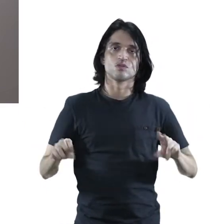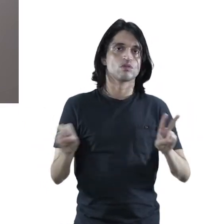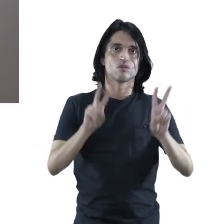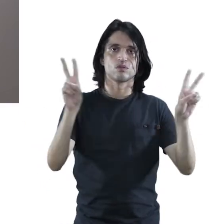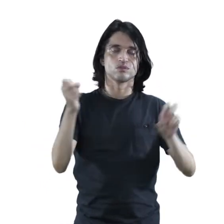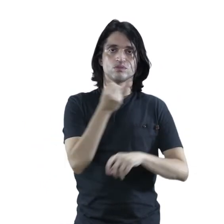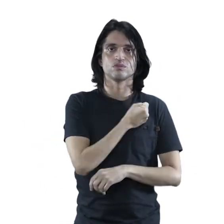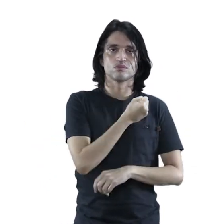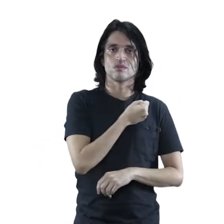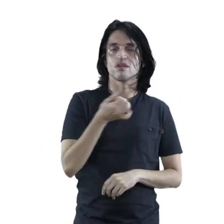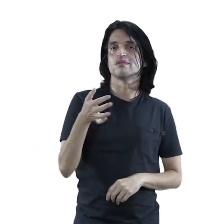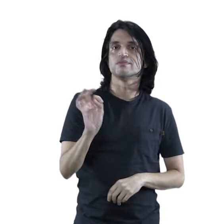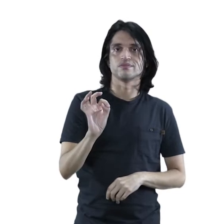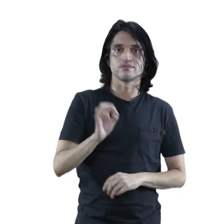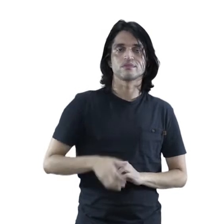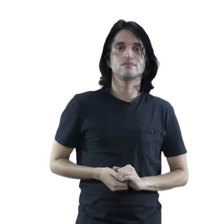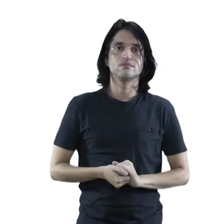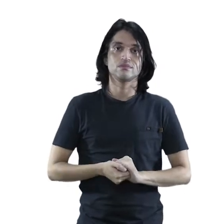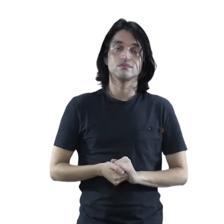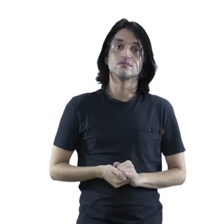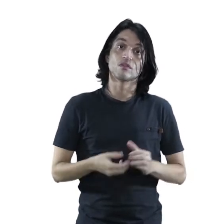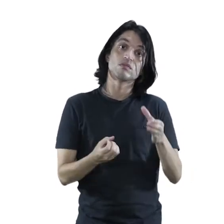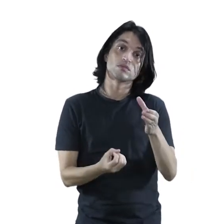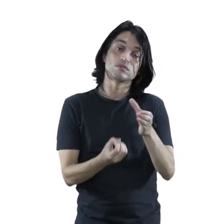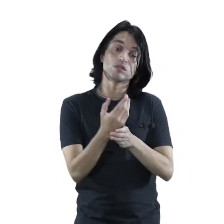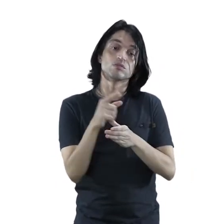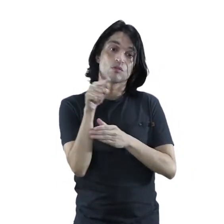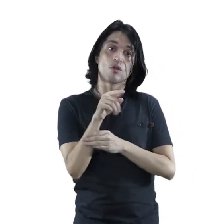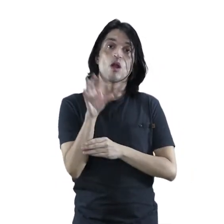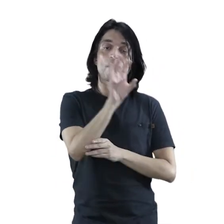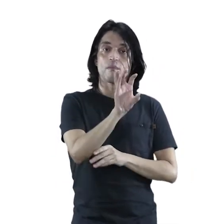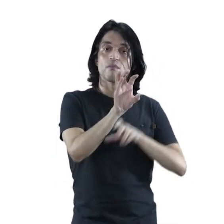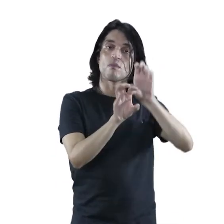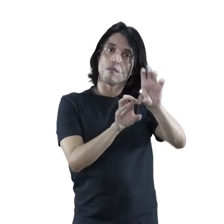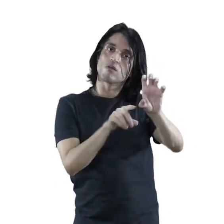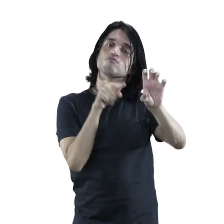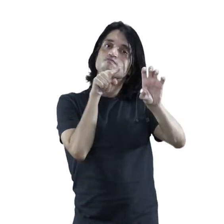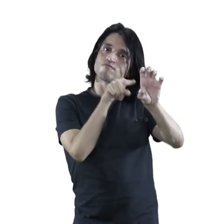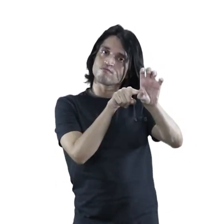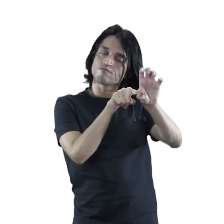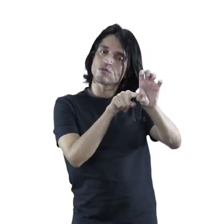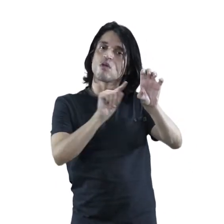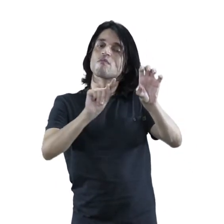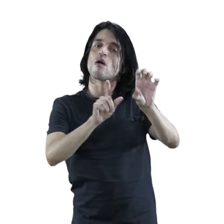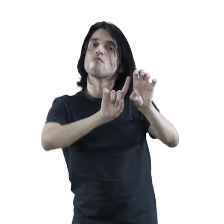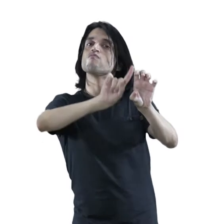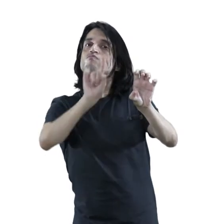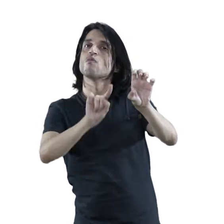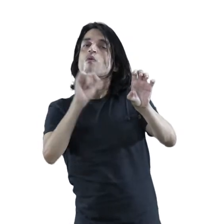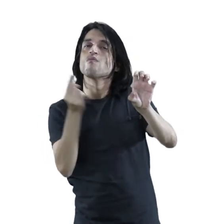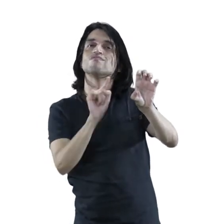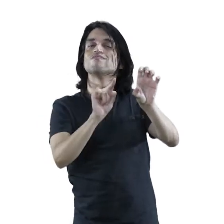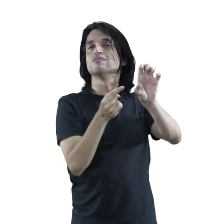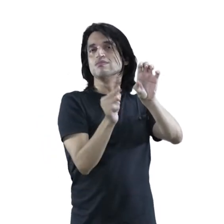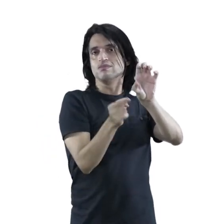estudo. Agora vamos falar sobre números decimais, aqueles que possuem em sua formação uma parte inteira e